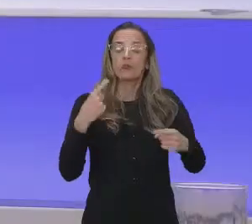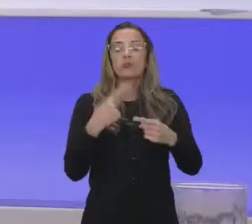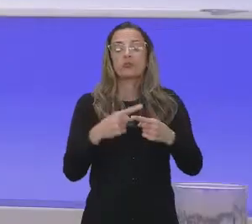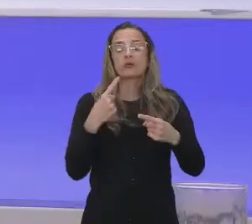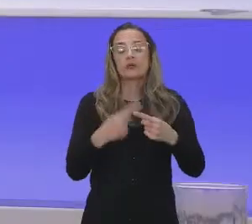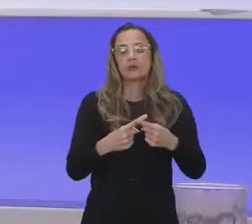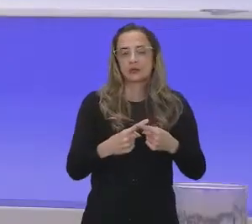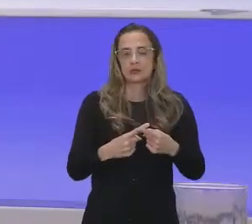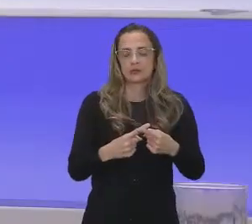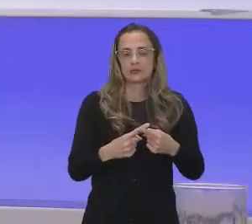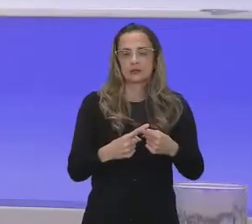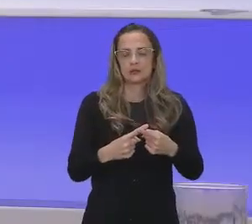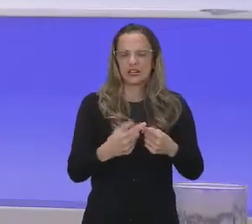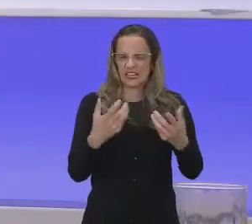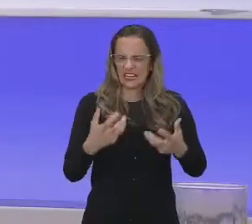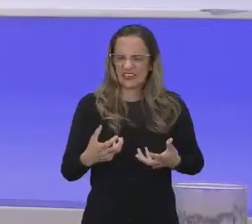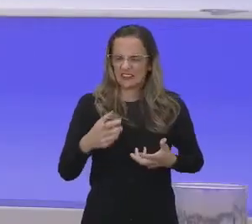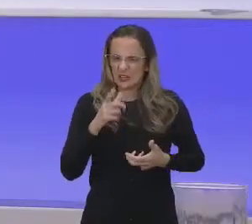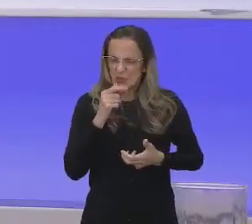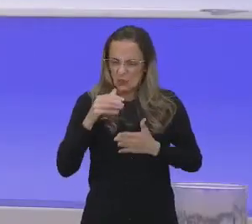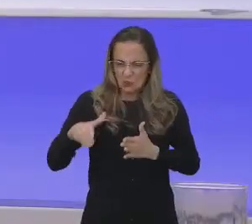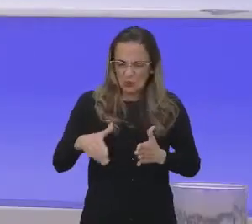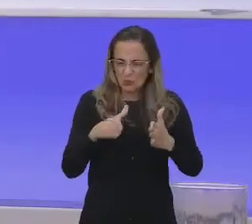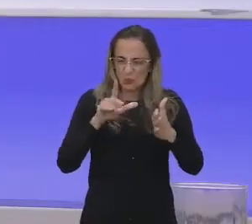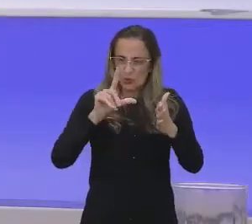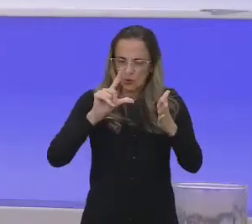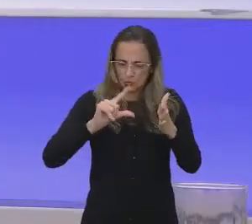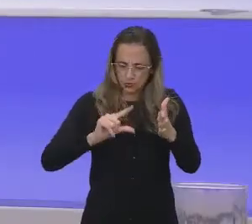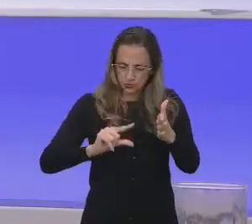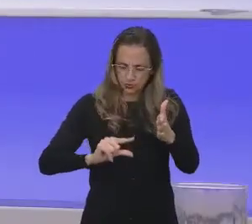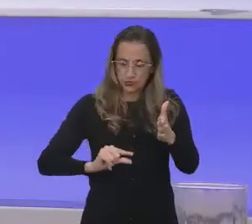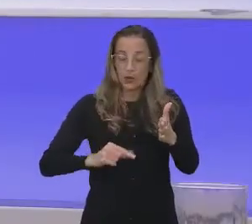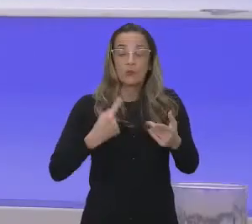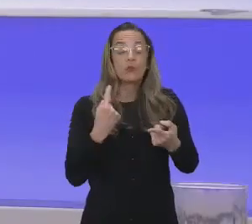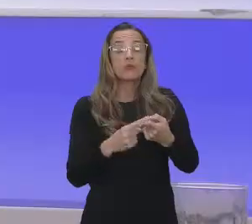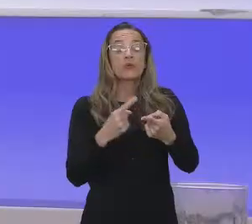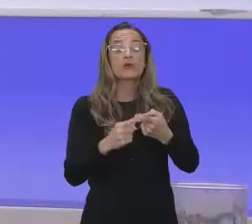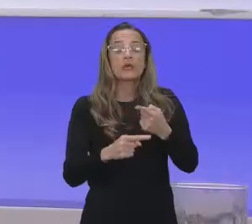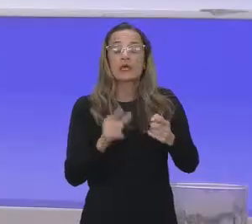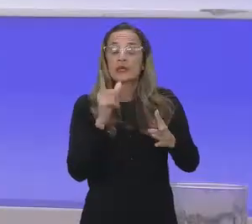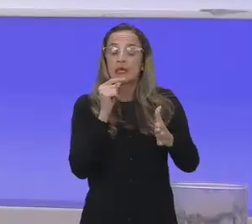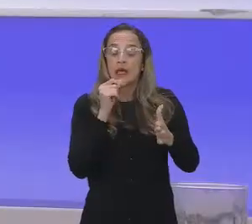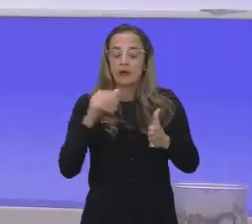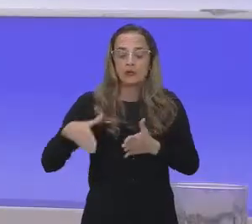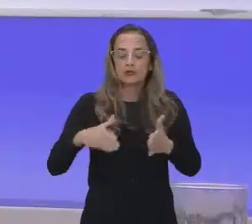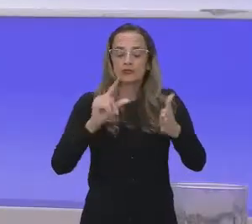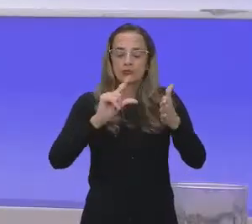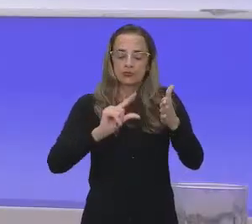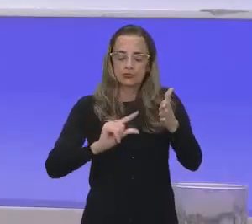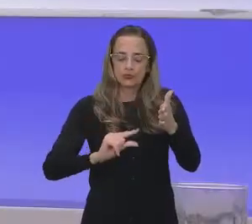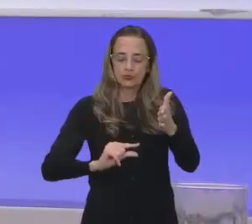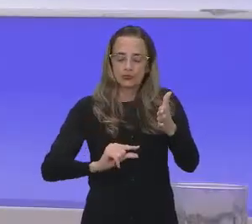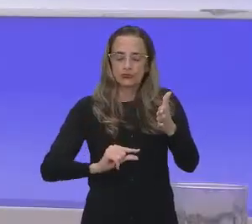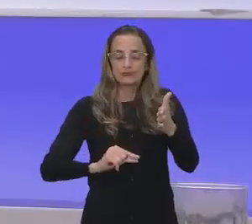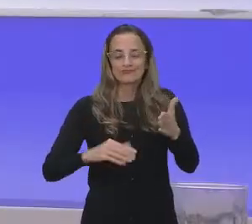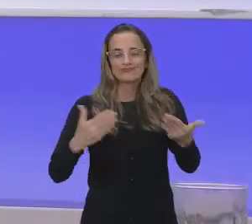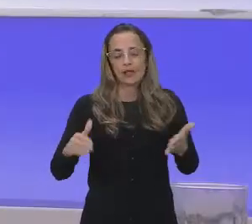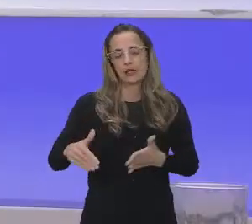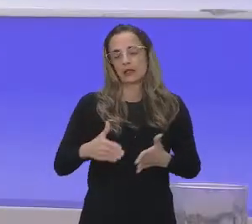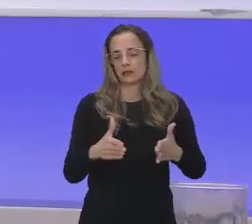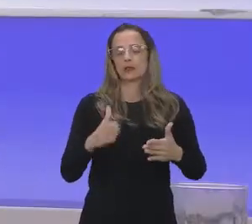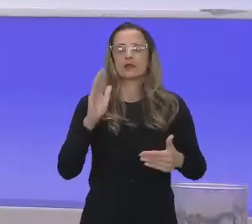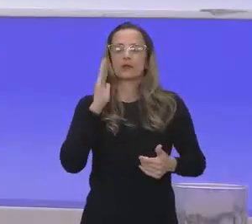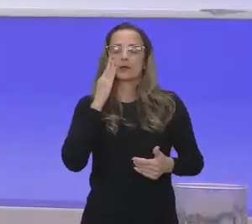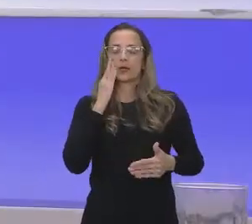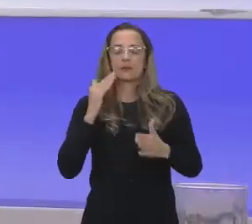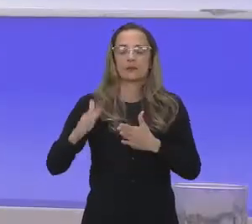mais? Quer dizer que os rios estão baixos? Por que os rios estão baixos? Então, entender o caminho da